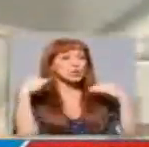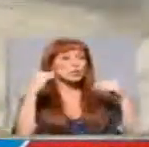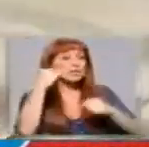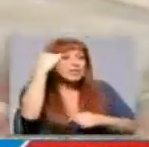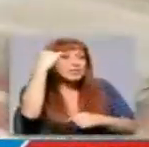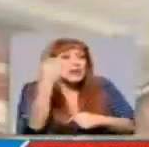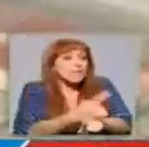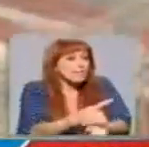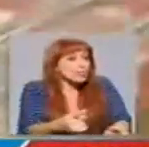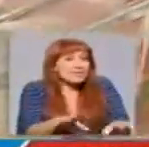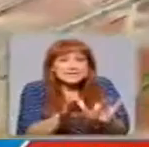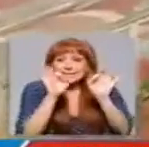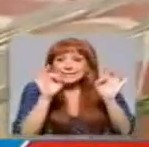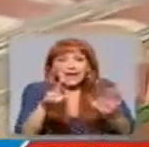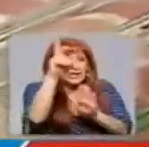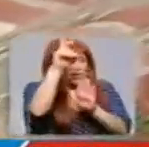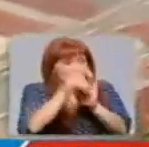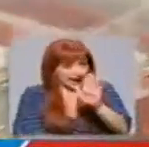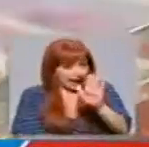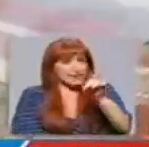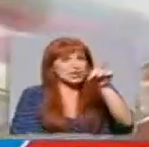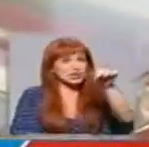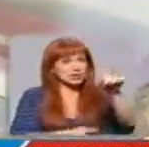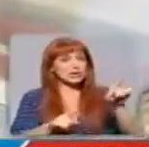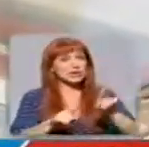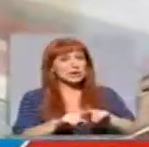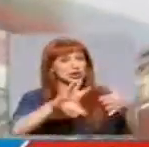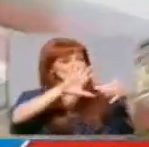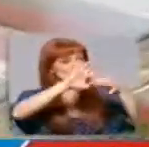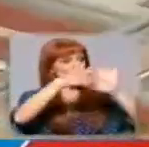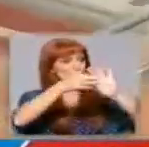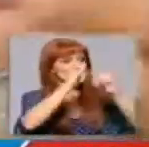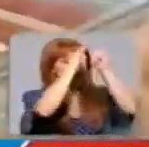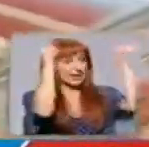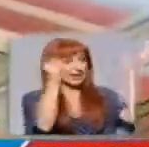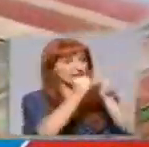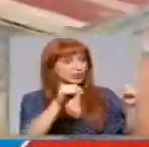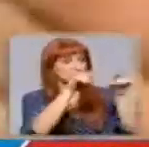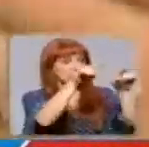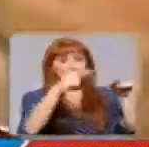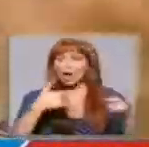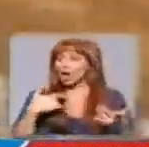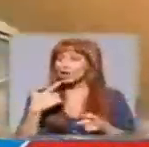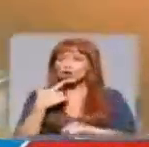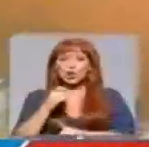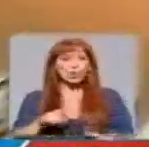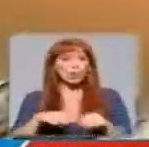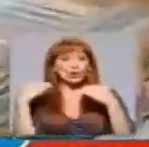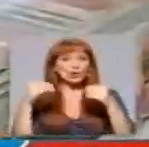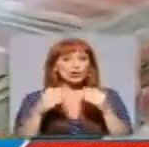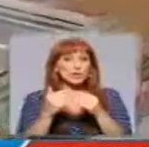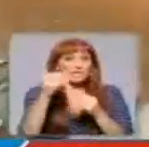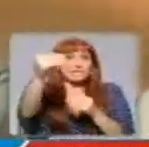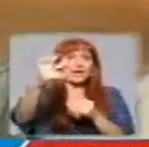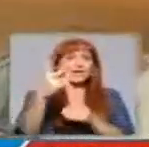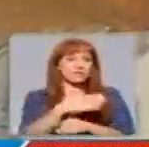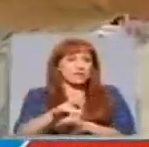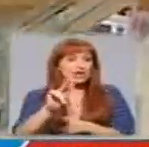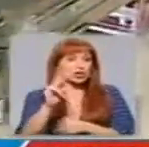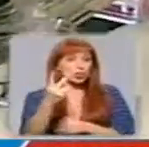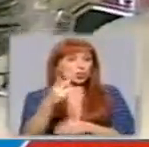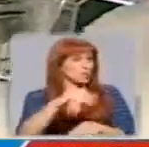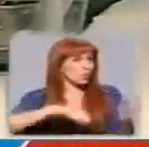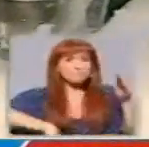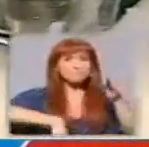específico até porque de acordo com as regras a 10 o das Olimpíadas internacionais nós não podemos treinar os mais duas semanas